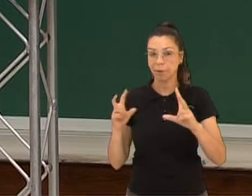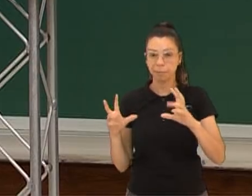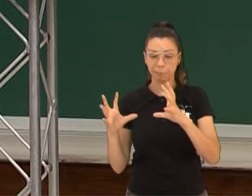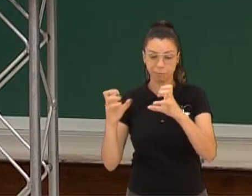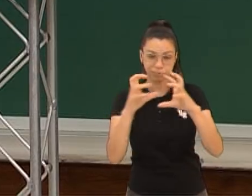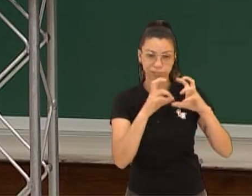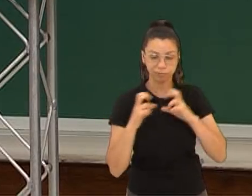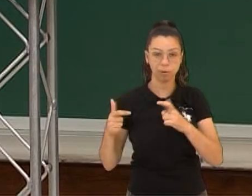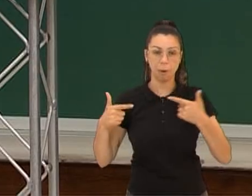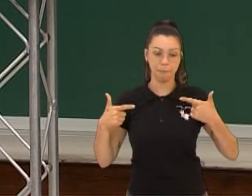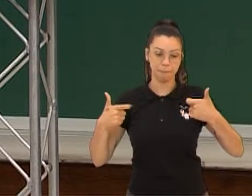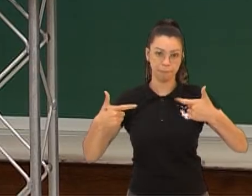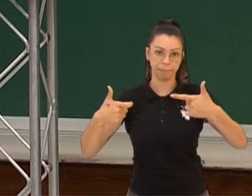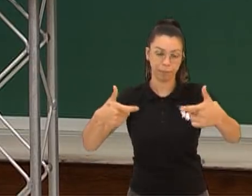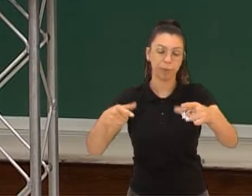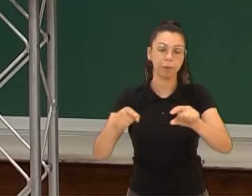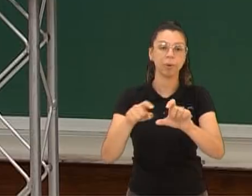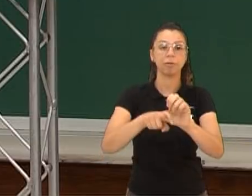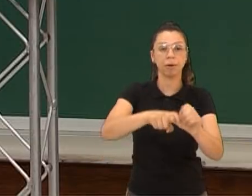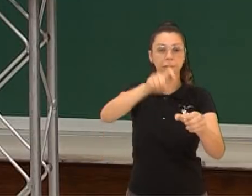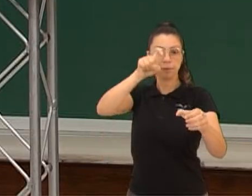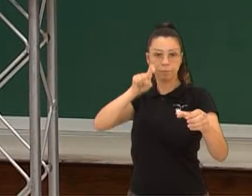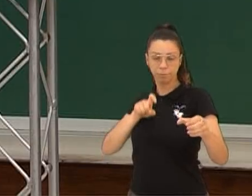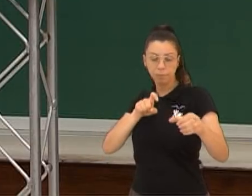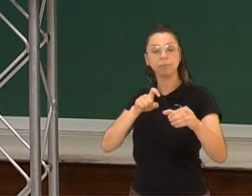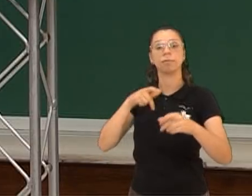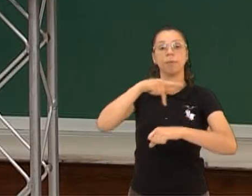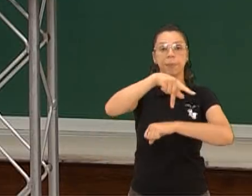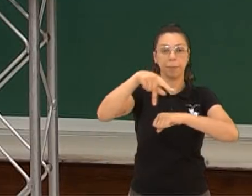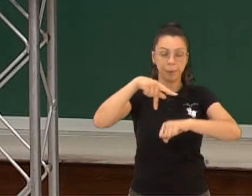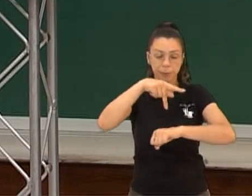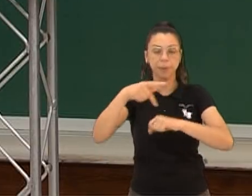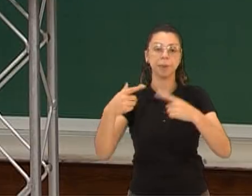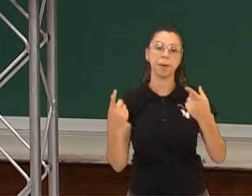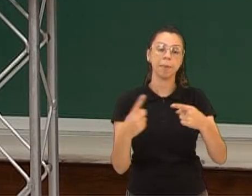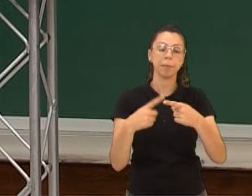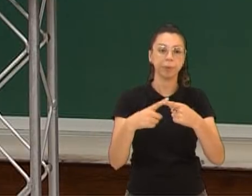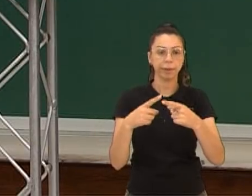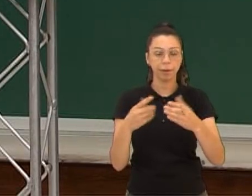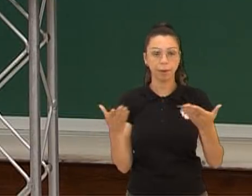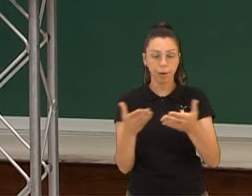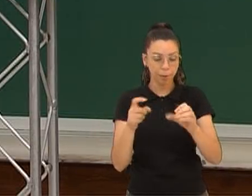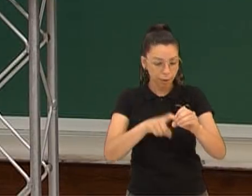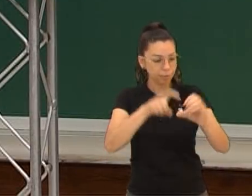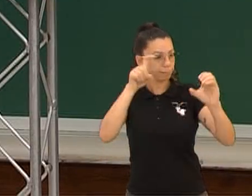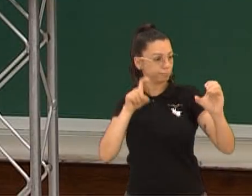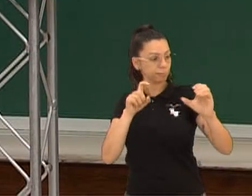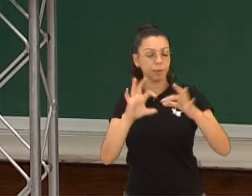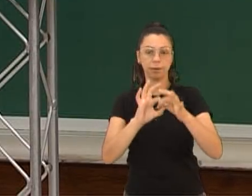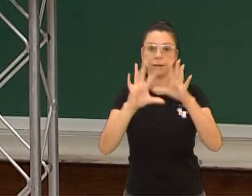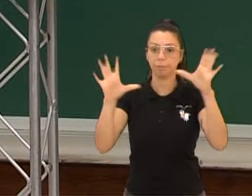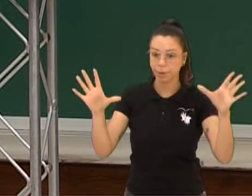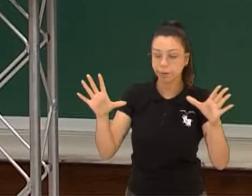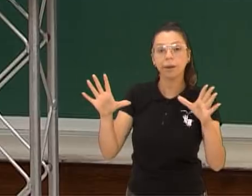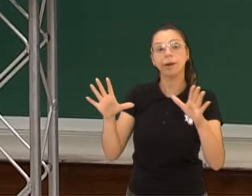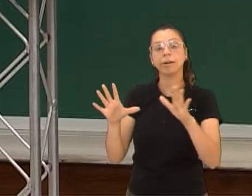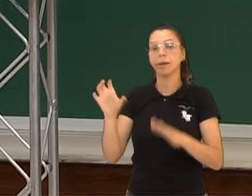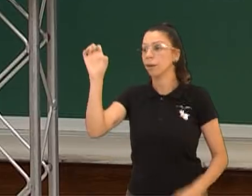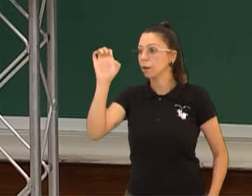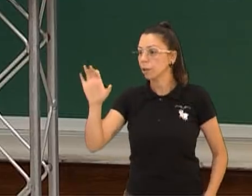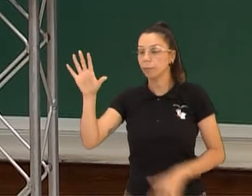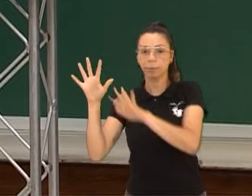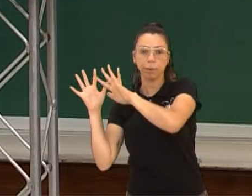após a independência desses países, né, a gente falou, eles se depararam com a liberdade, foram descolonizados, a saída dos europeus,